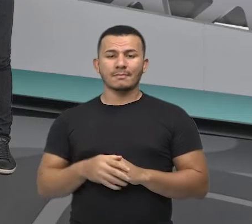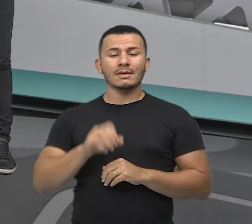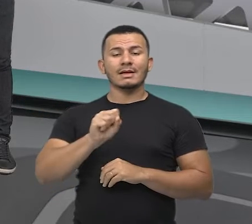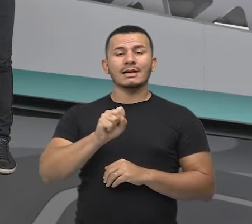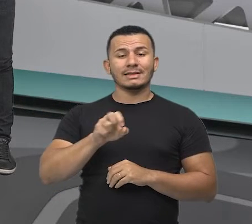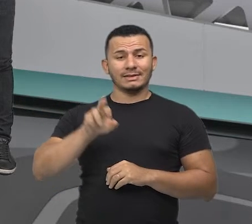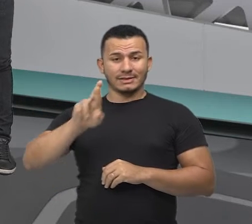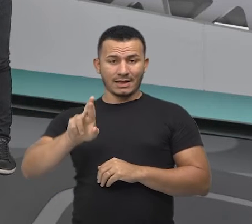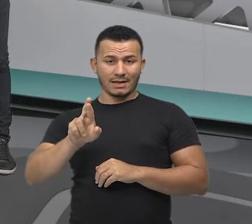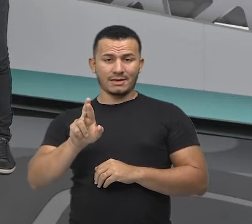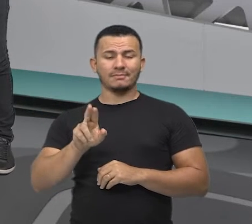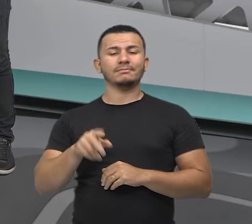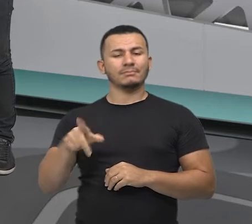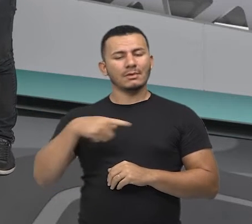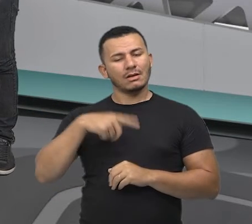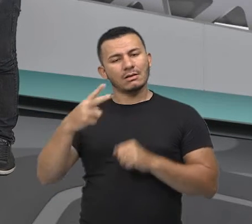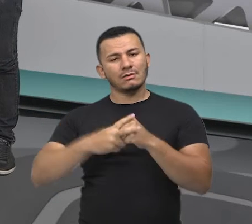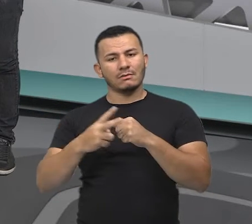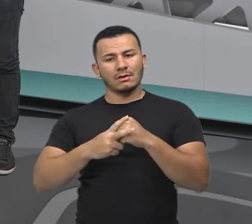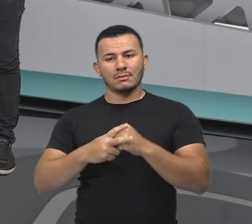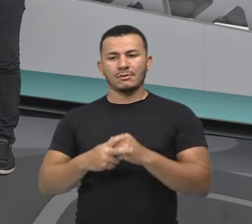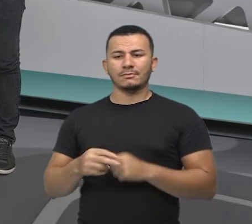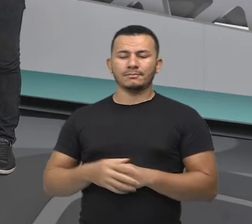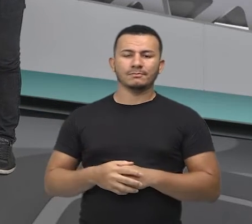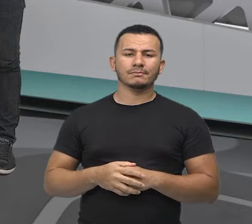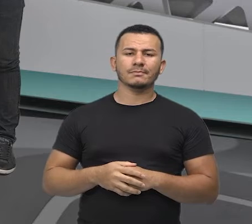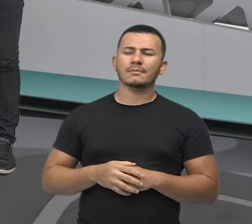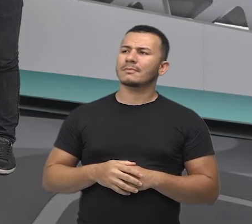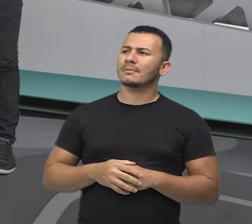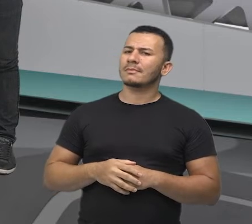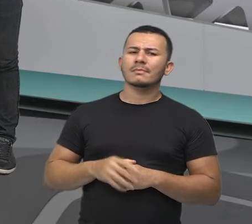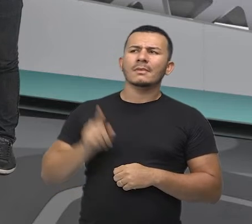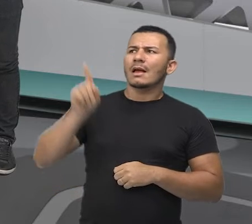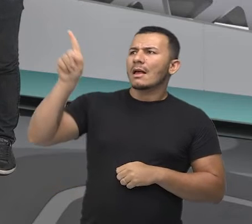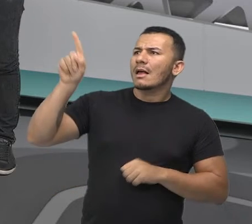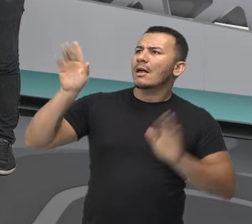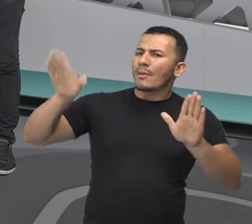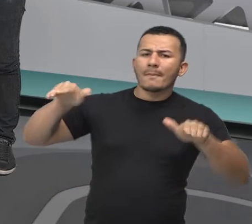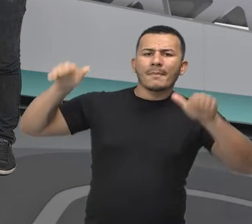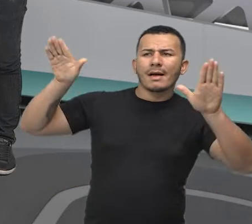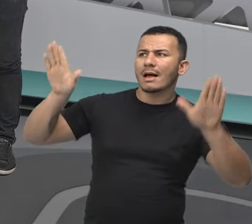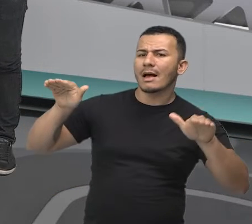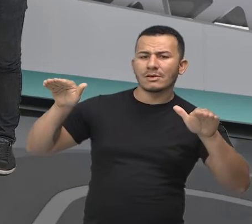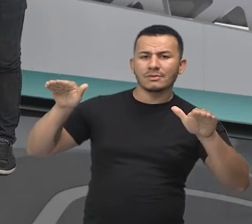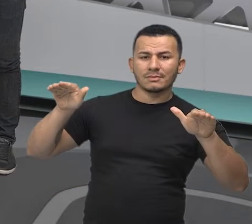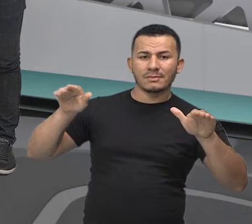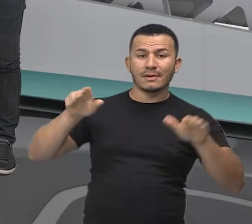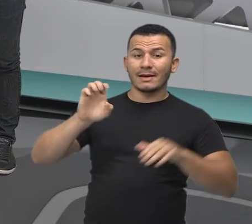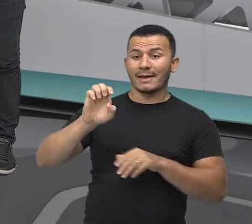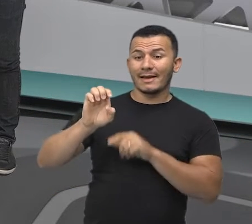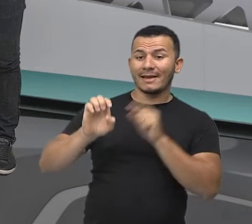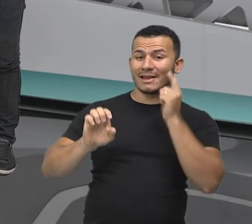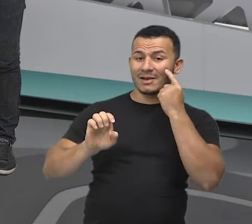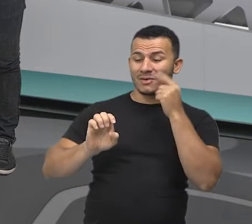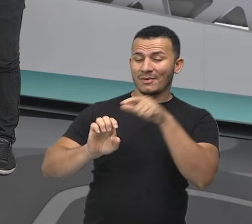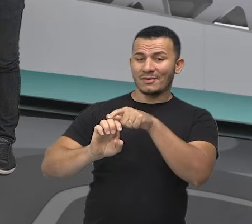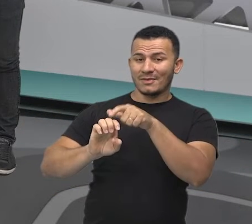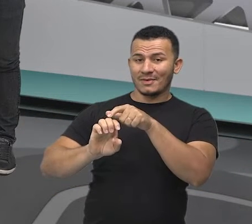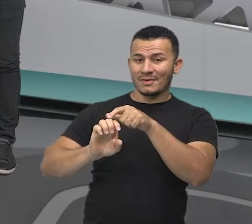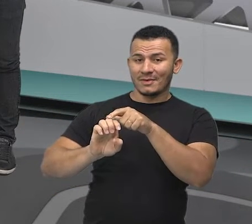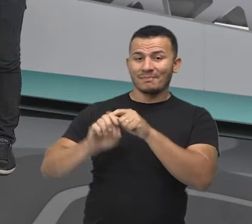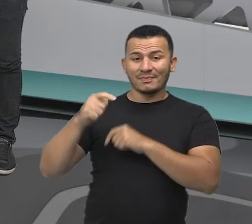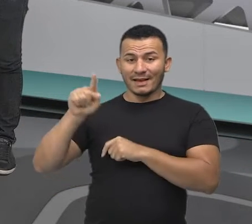presente? O verbo ser. Então, observe que na frase, é um pássaro, olha só, é a forma verbal, é que